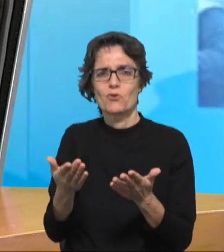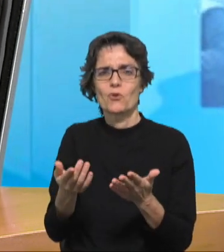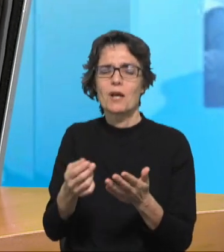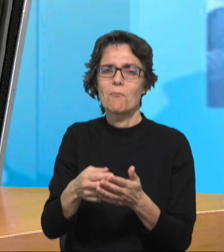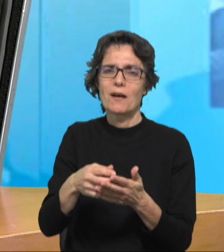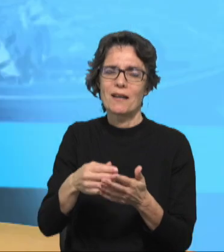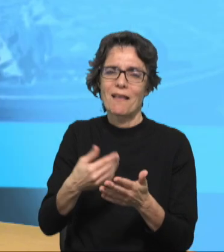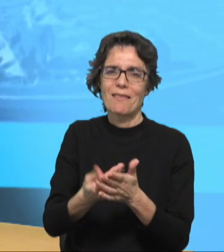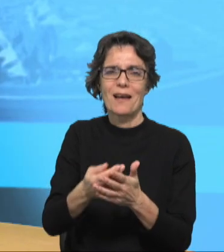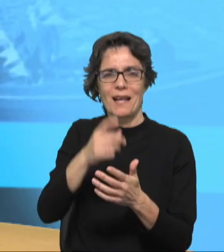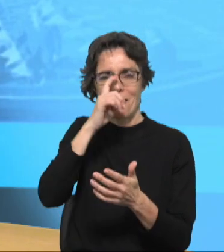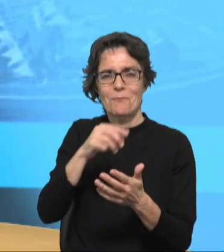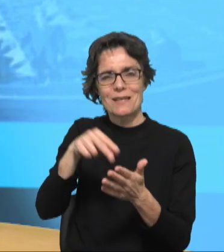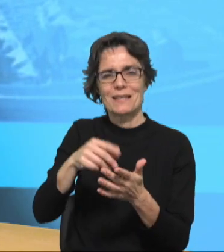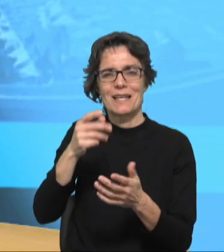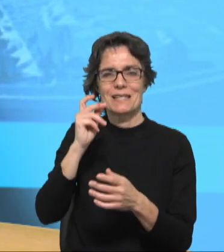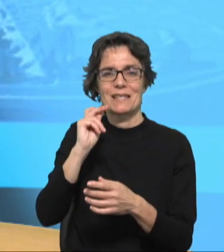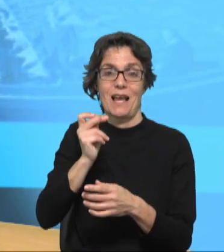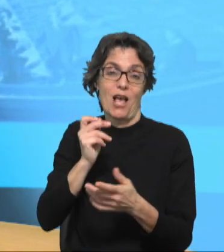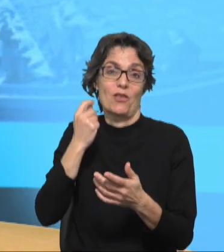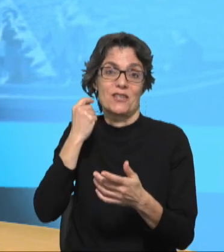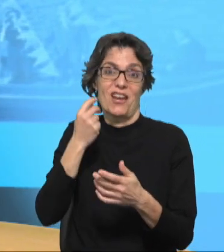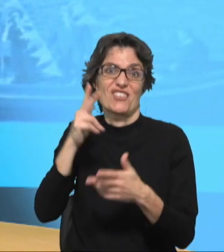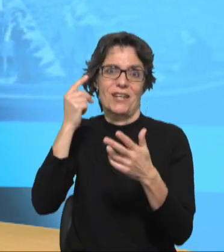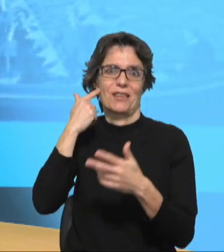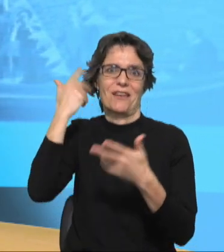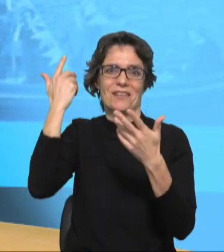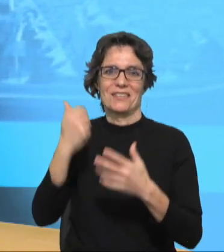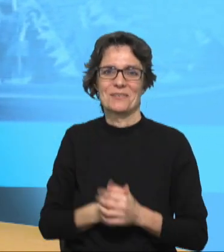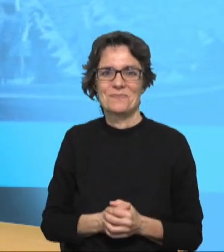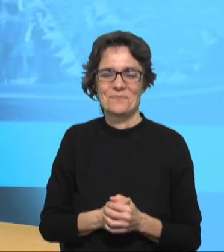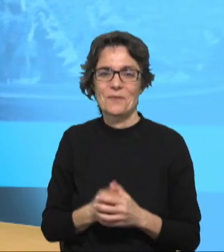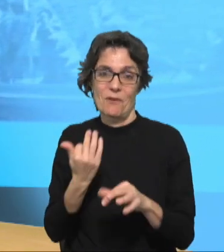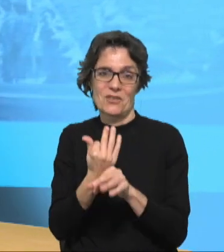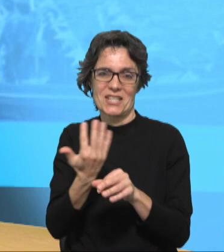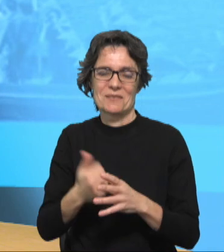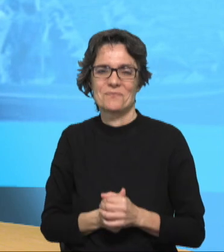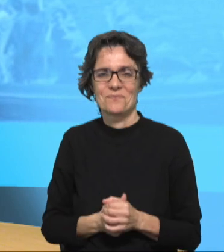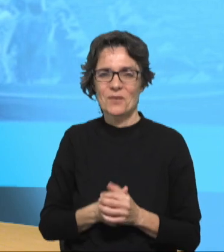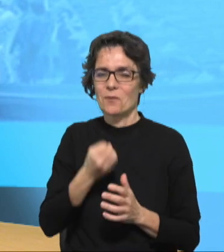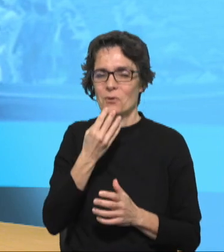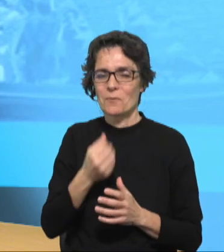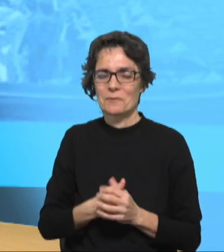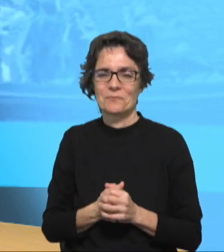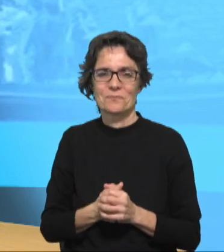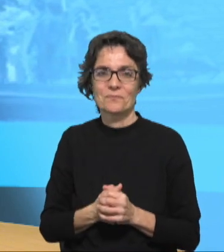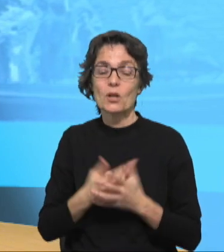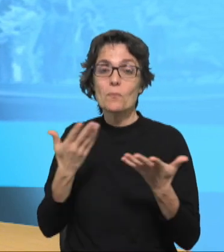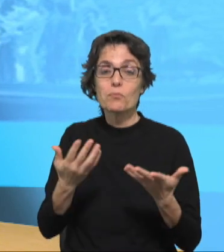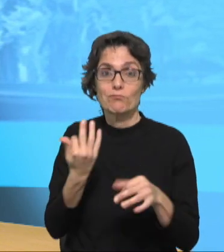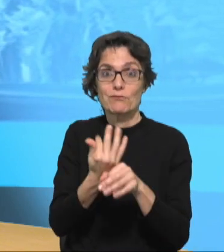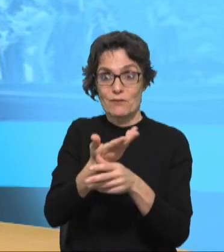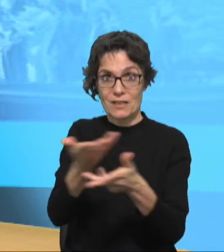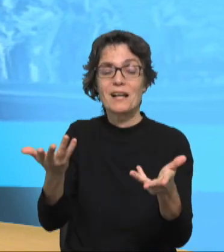centenário. Muito bem. Sem perder este jornal e esta efeméride, estes 100 anos do